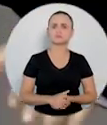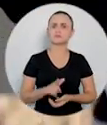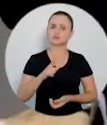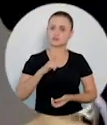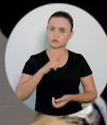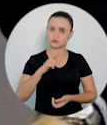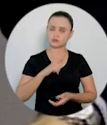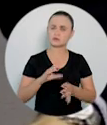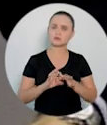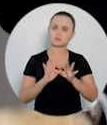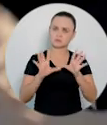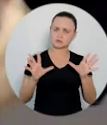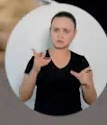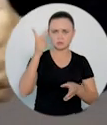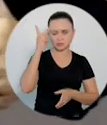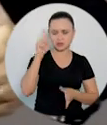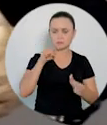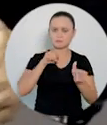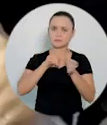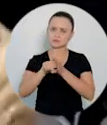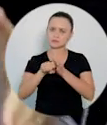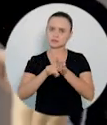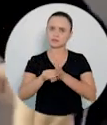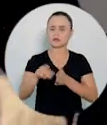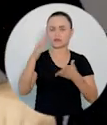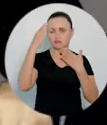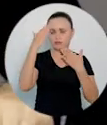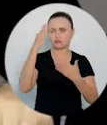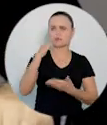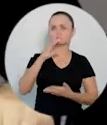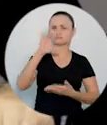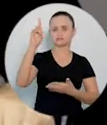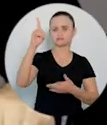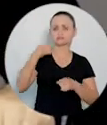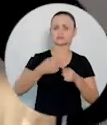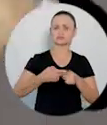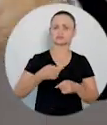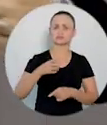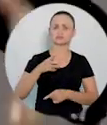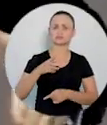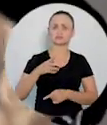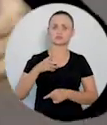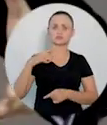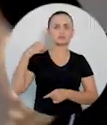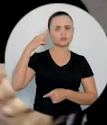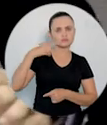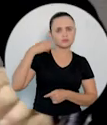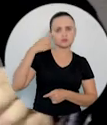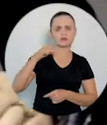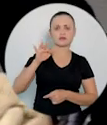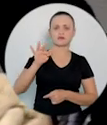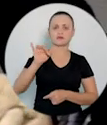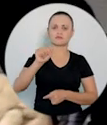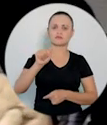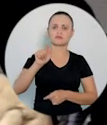que tinha atribuição para a investigação era, graças a Deus, o Dr. Fábio